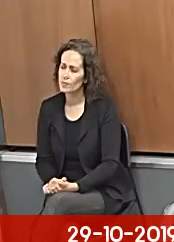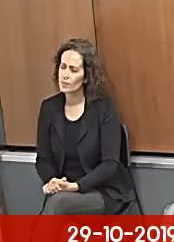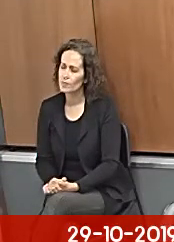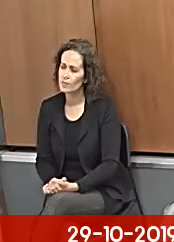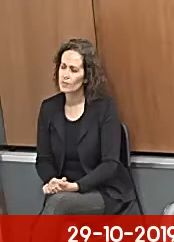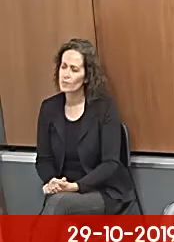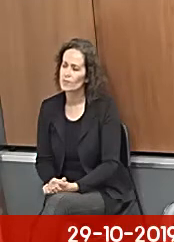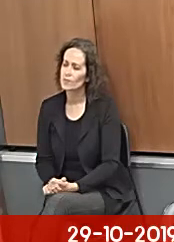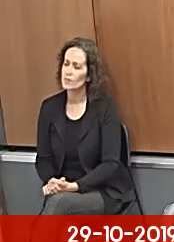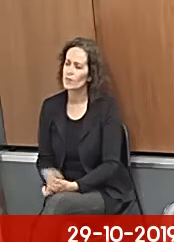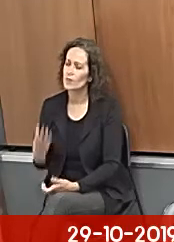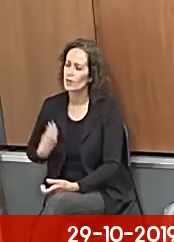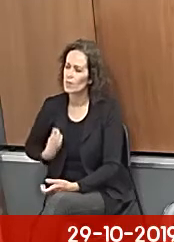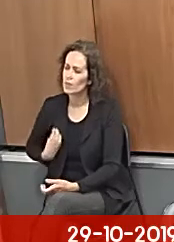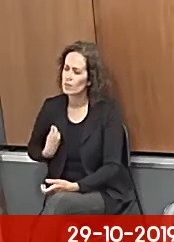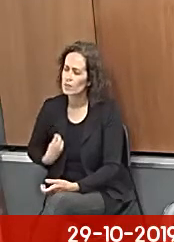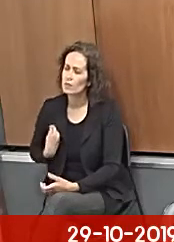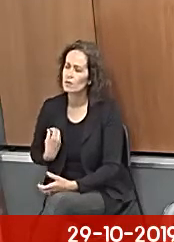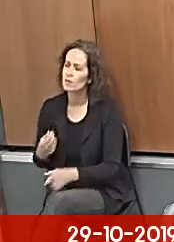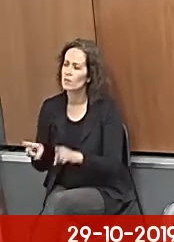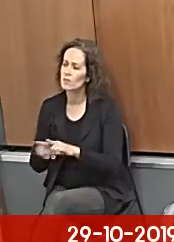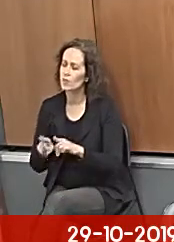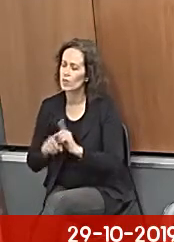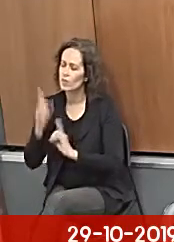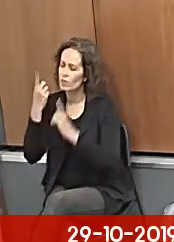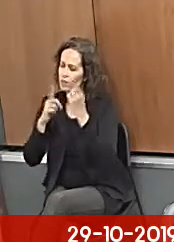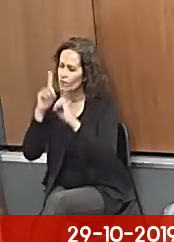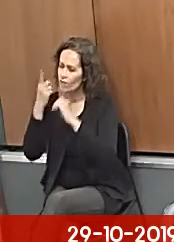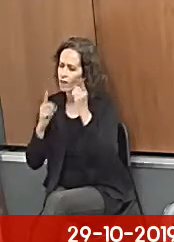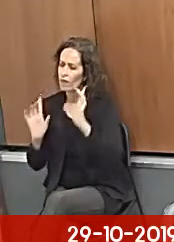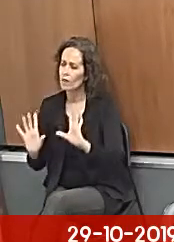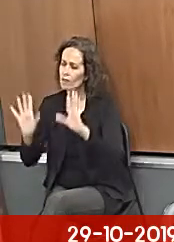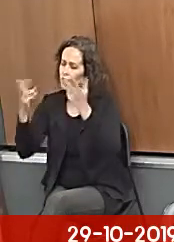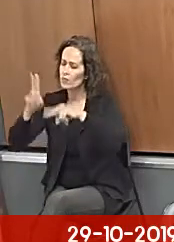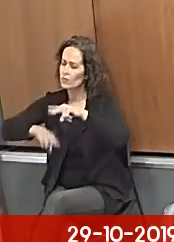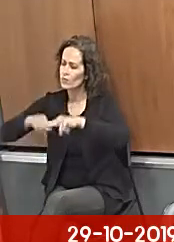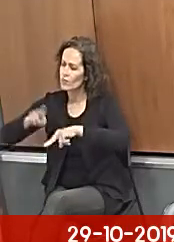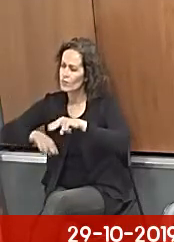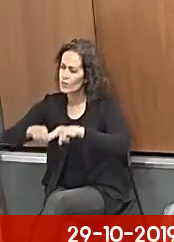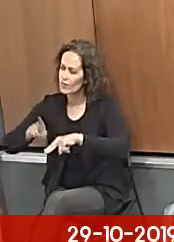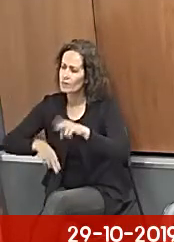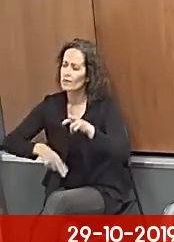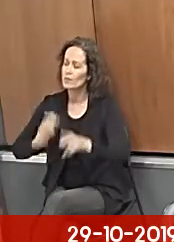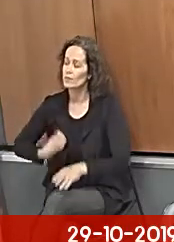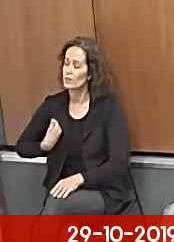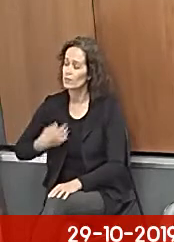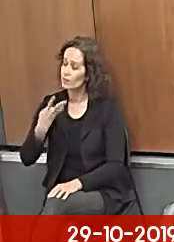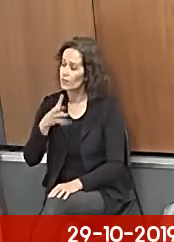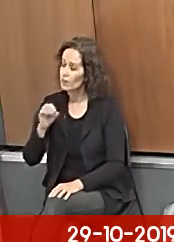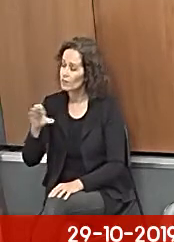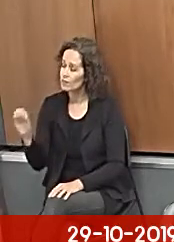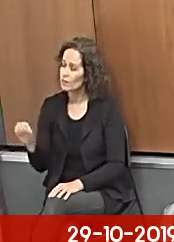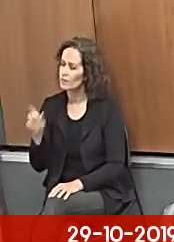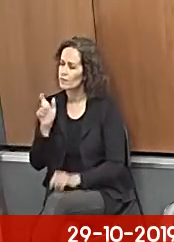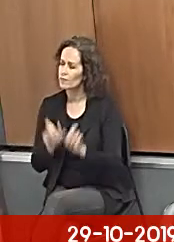A participação no Chamo Síndico do Carnaval, a nossa festa junina, participação de 400